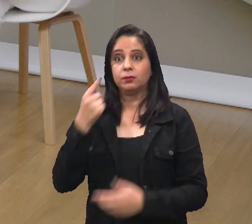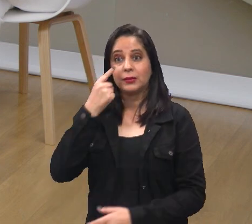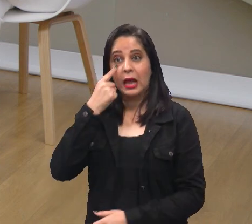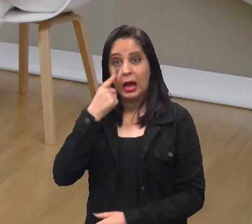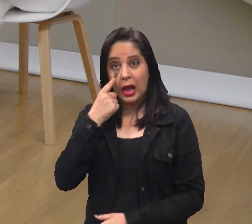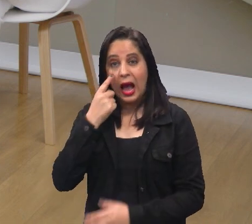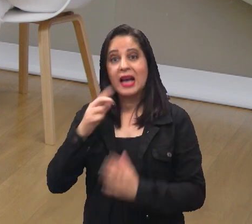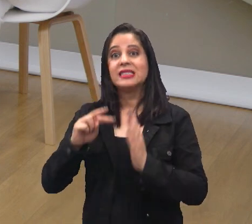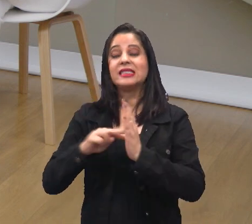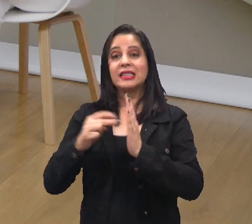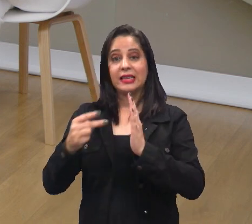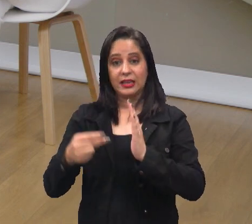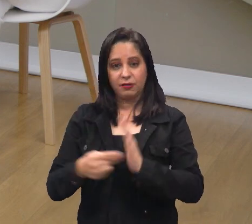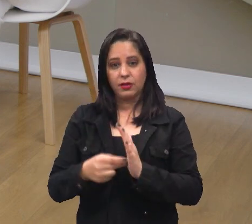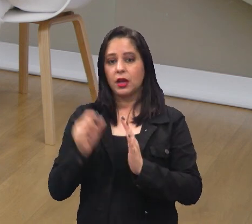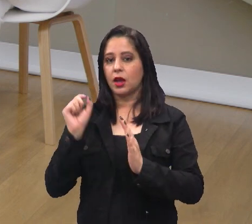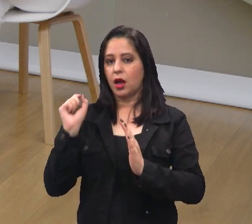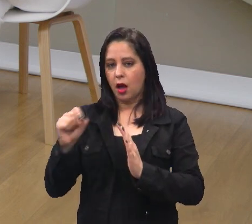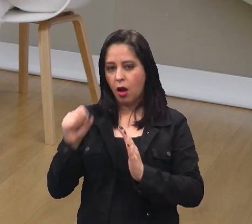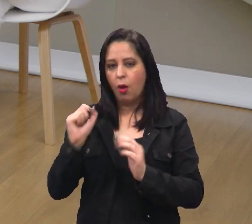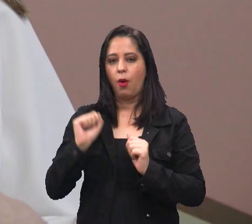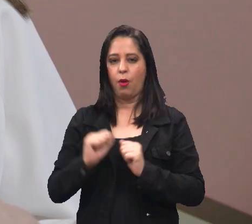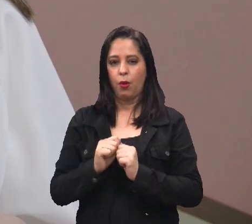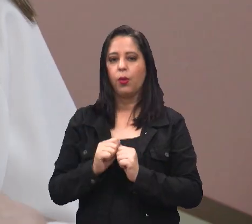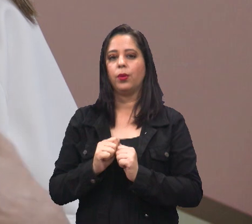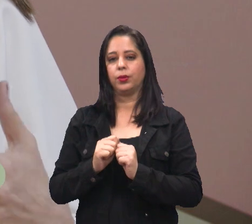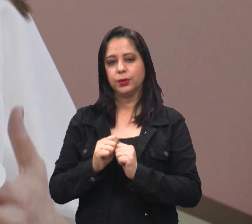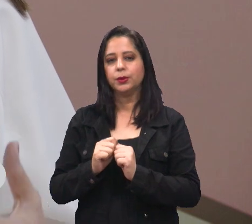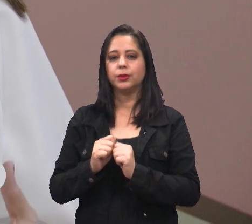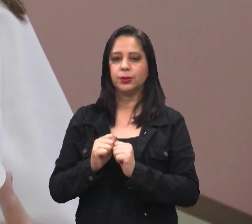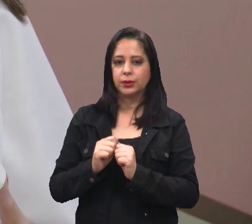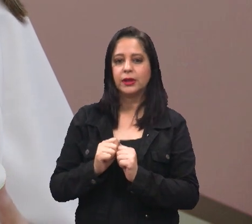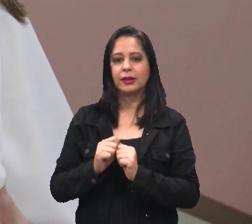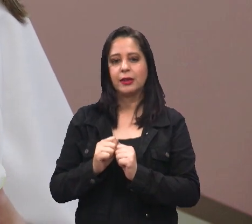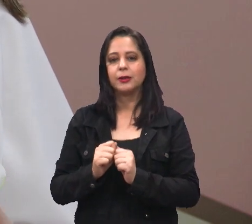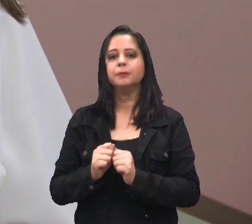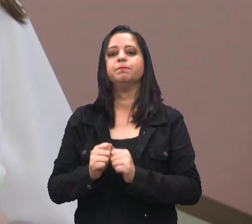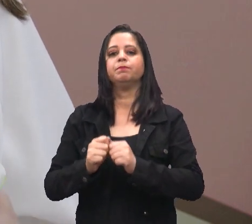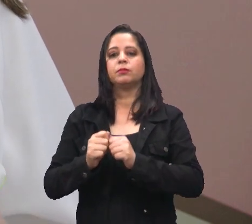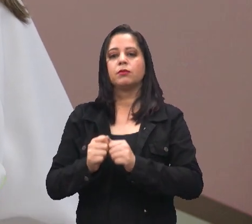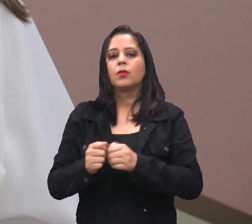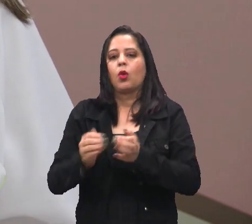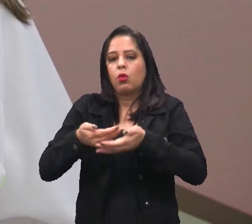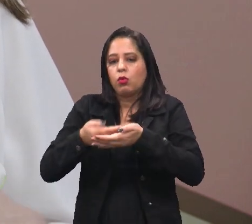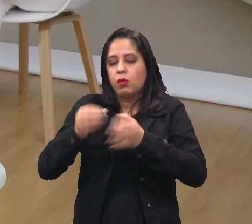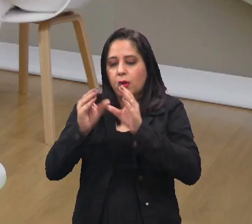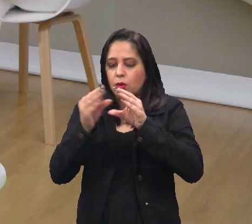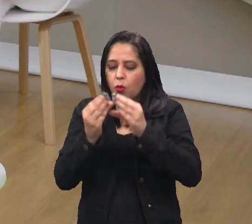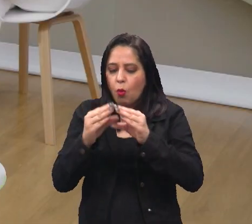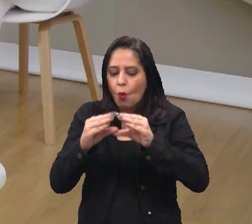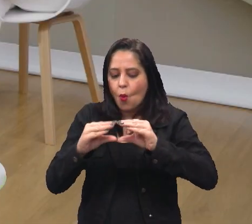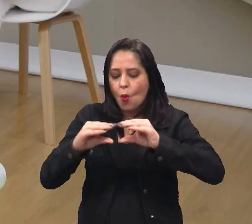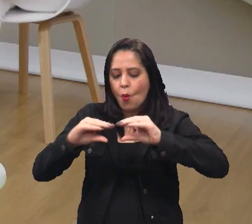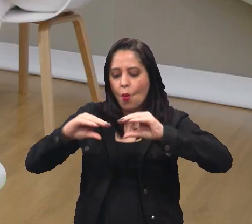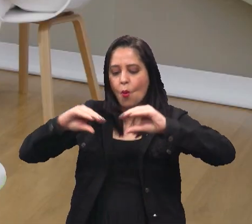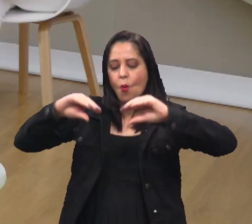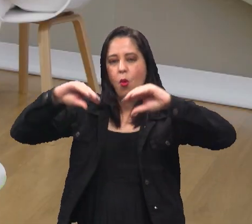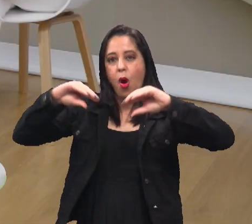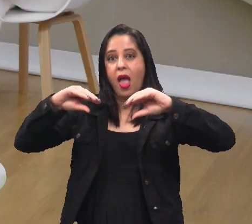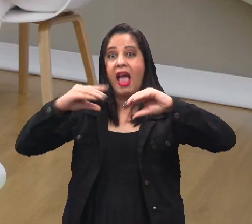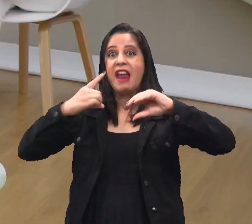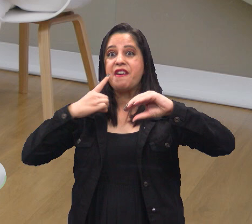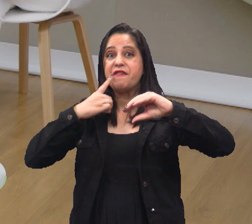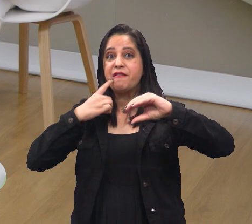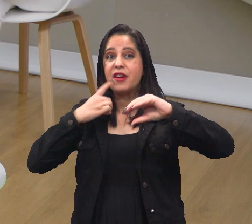dos níveis de hemoglobina, uma redução dos níveis dos glóbulos vermelhos do sangue. A gente sabe que as hemácias, que são os